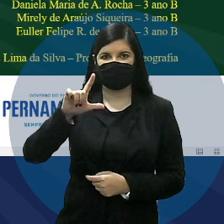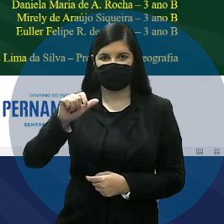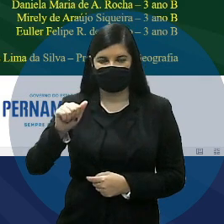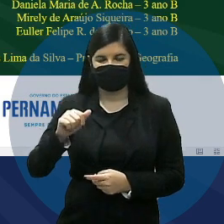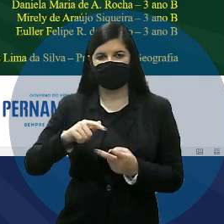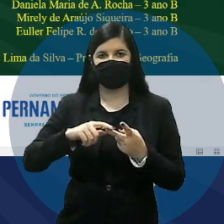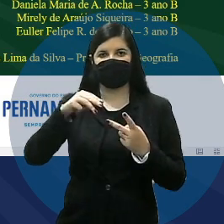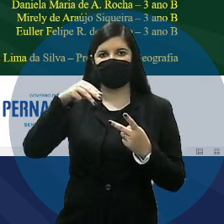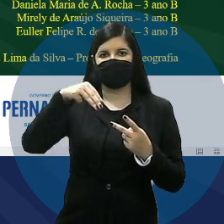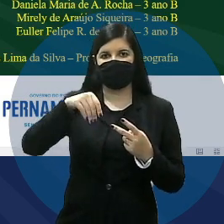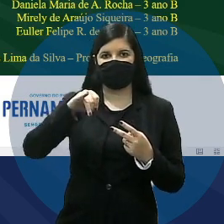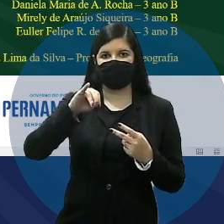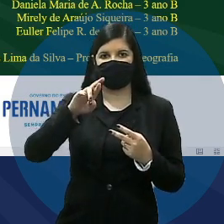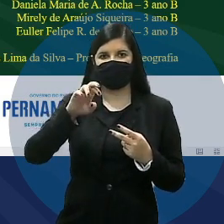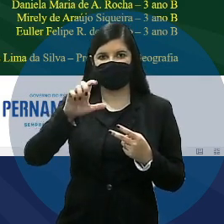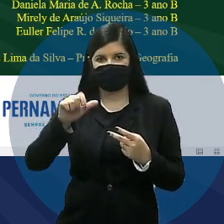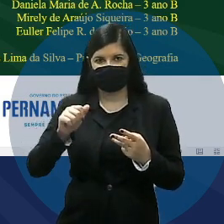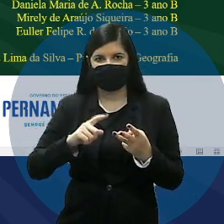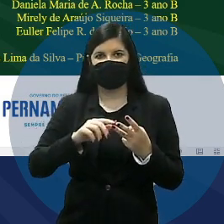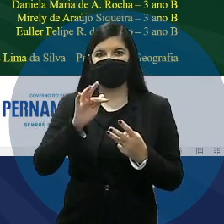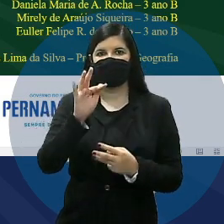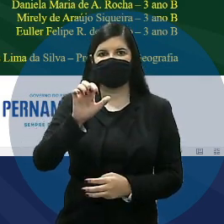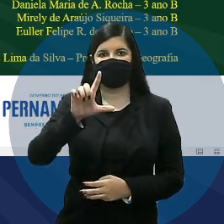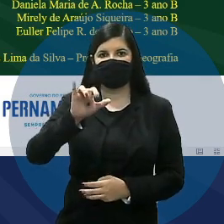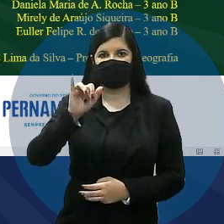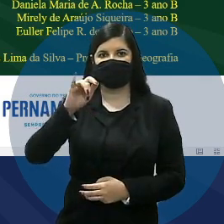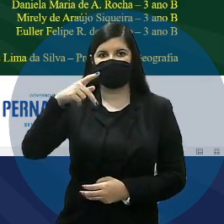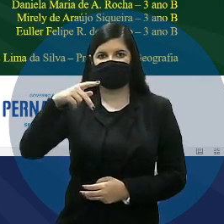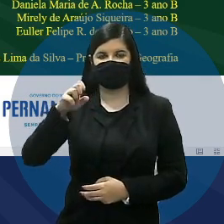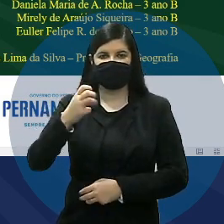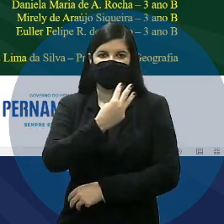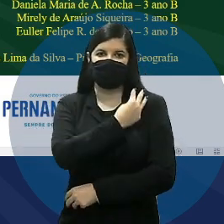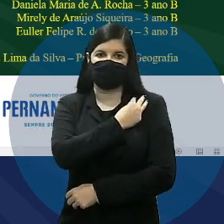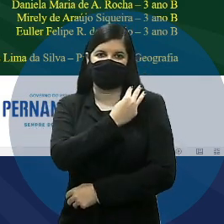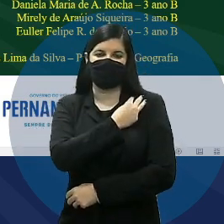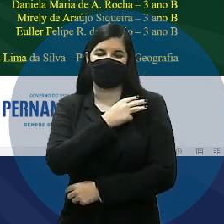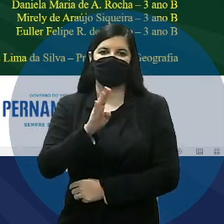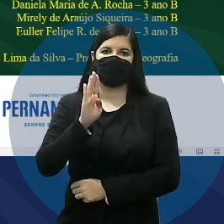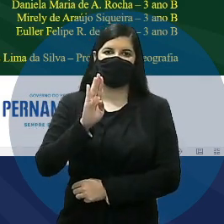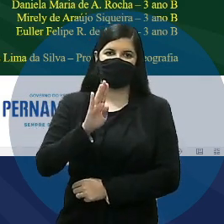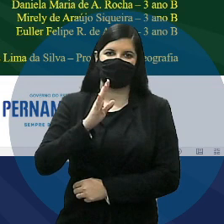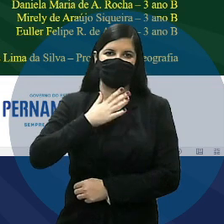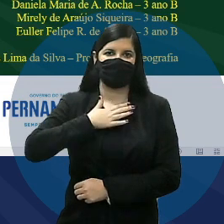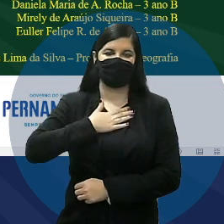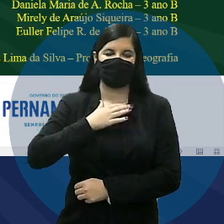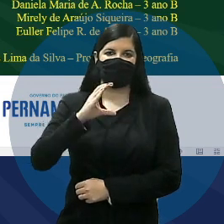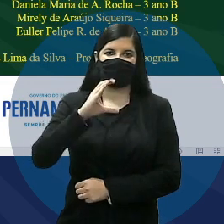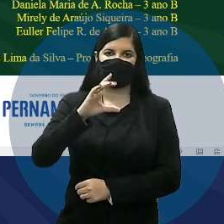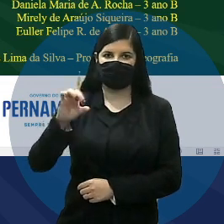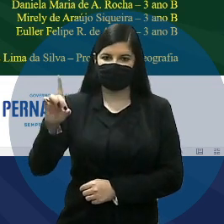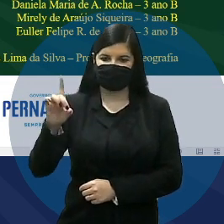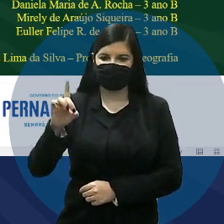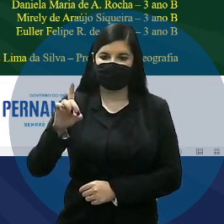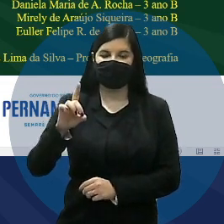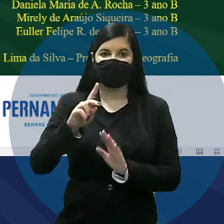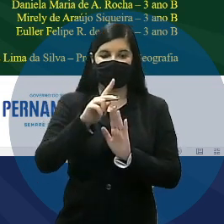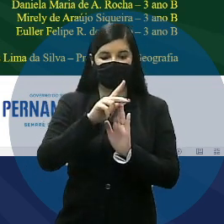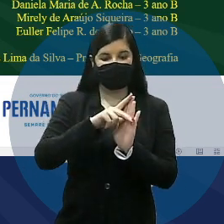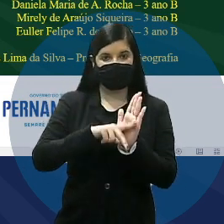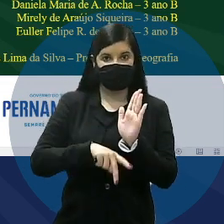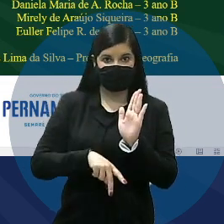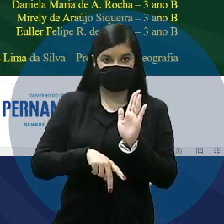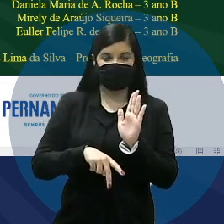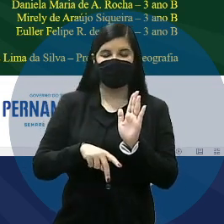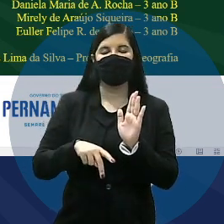do terceiro ano B, sobre a minha coordenação. Então, esse projeto, ele